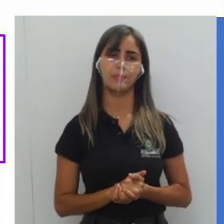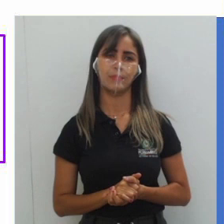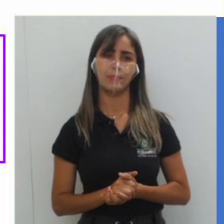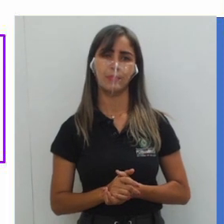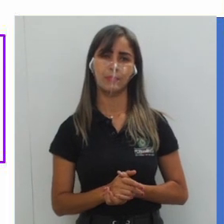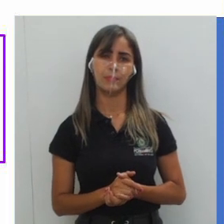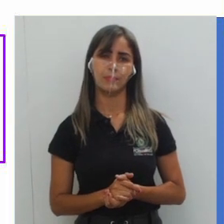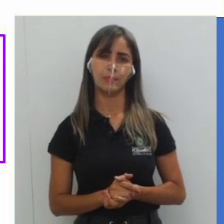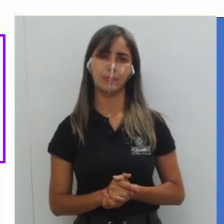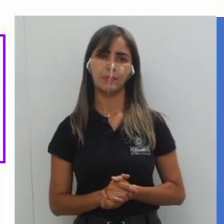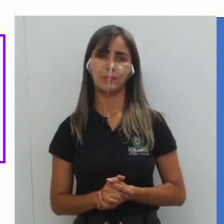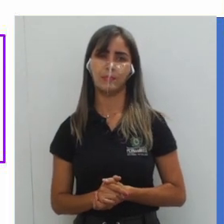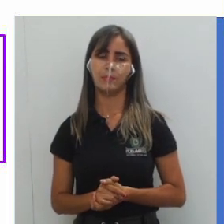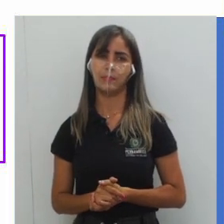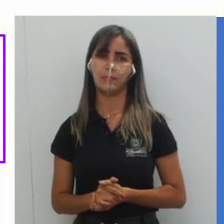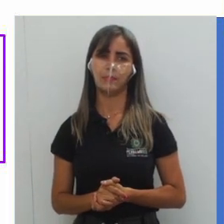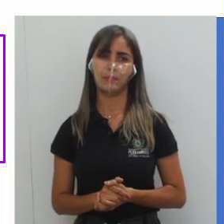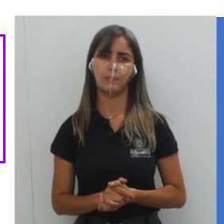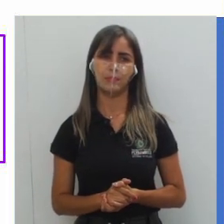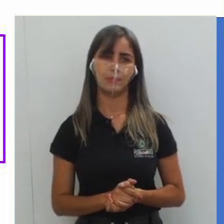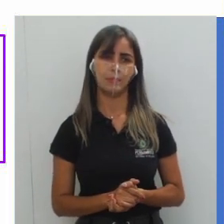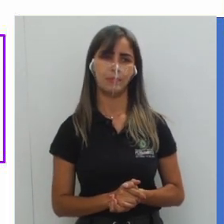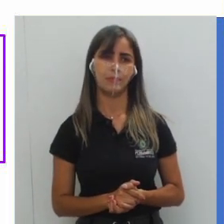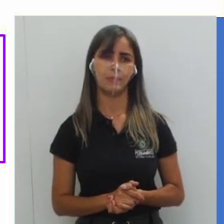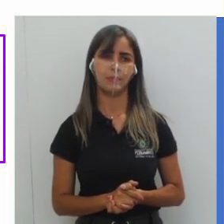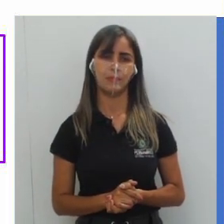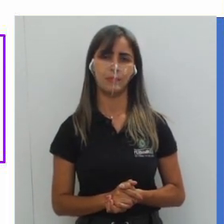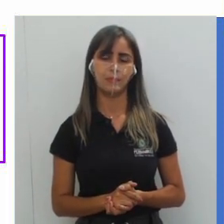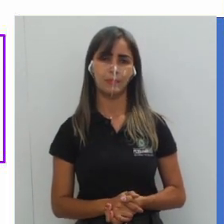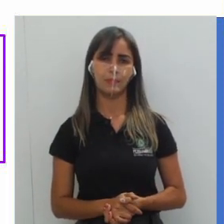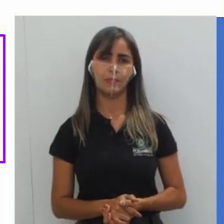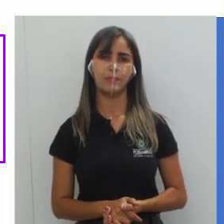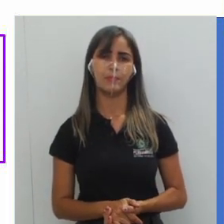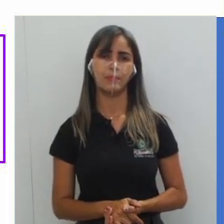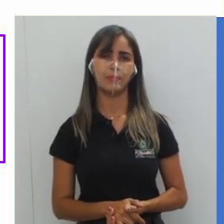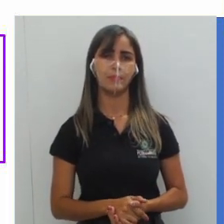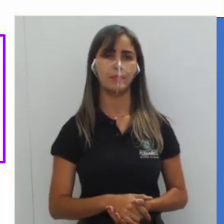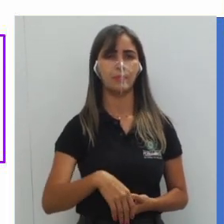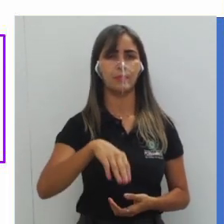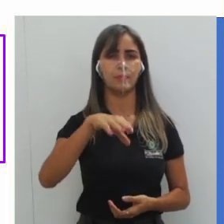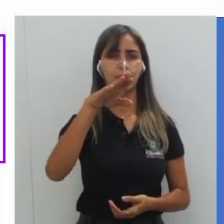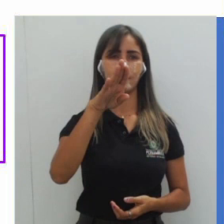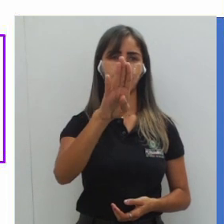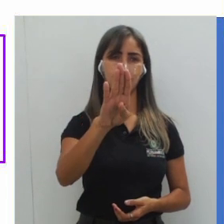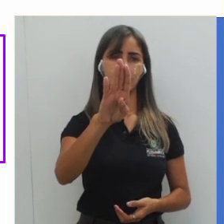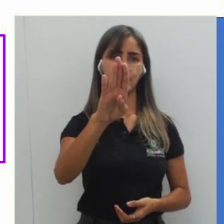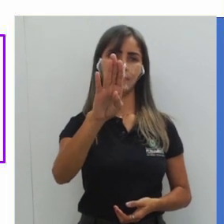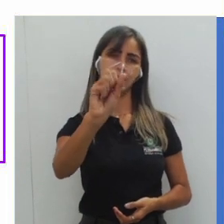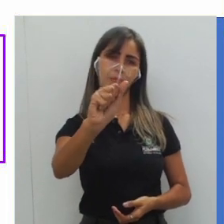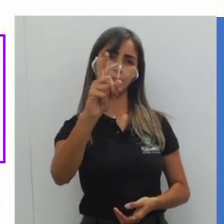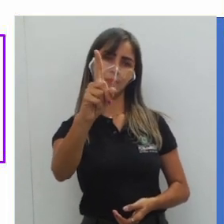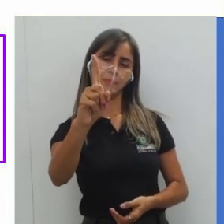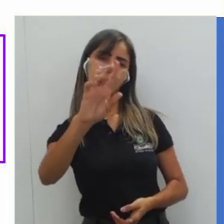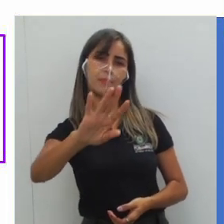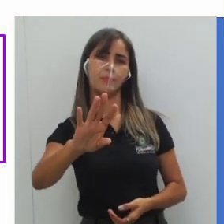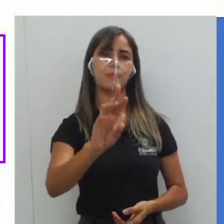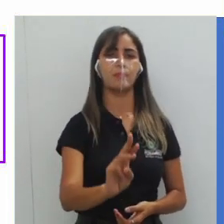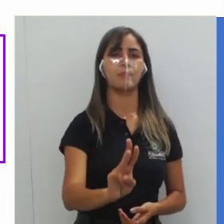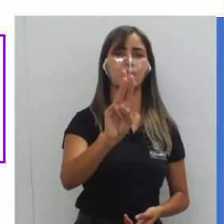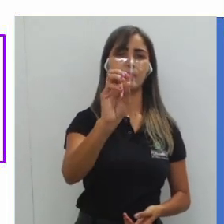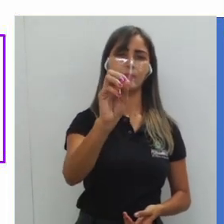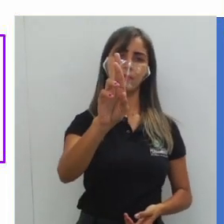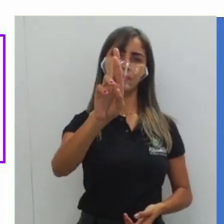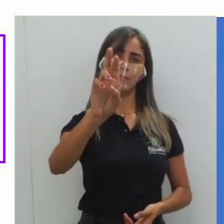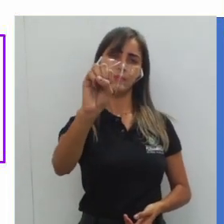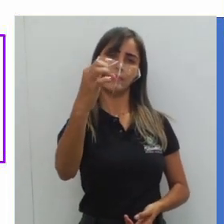best, você é o melhor de todos, né? Um nível bem maior. E o bad, ele fica worse, que seria